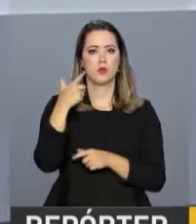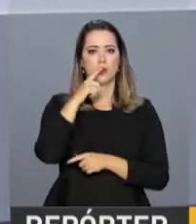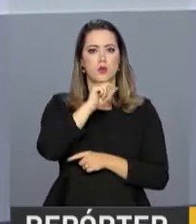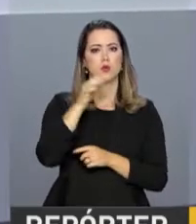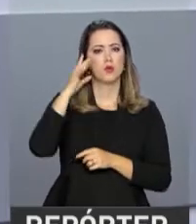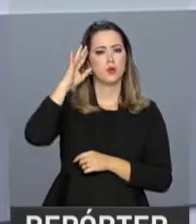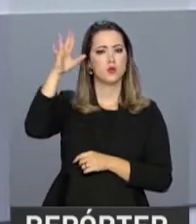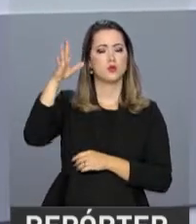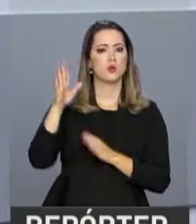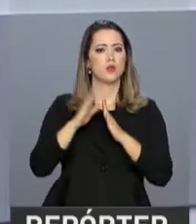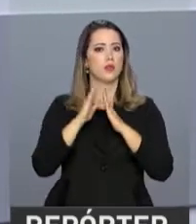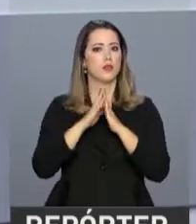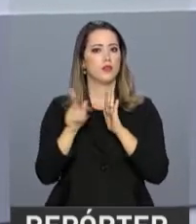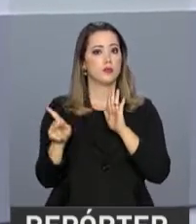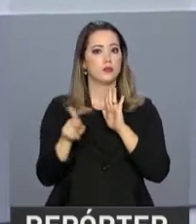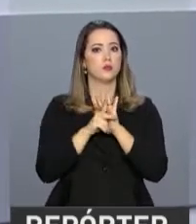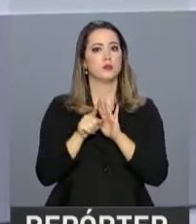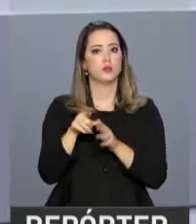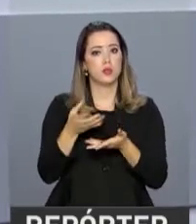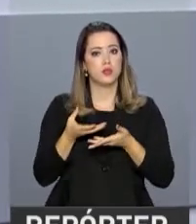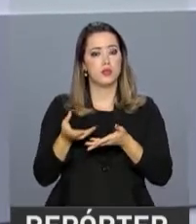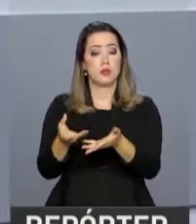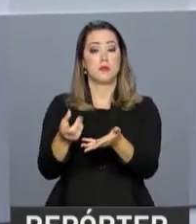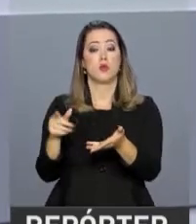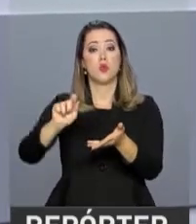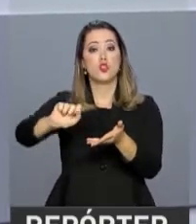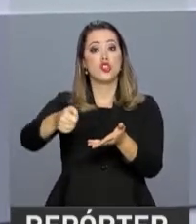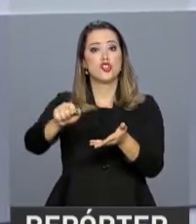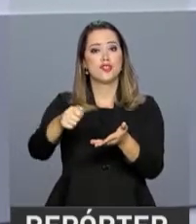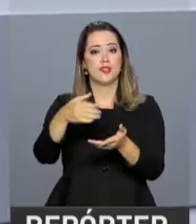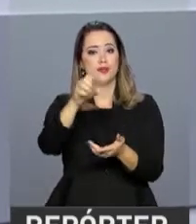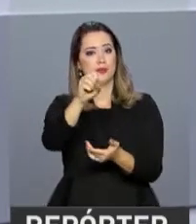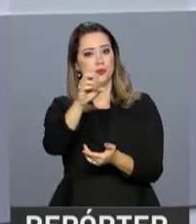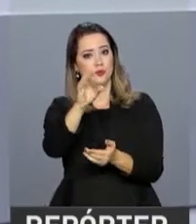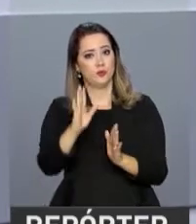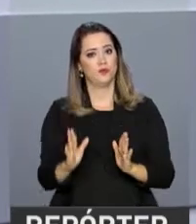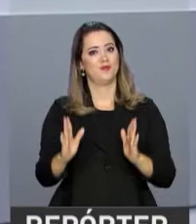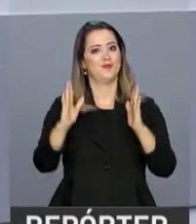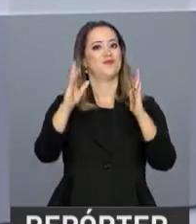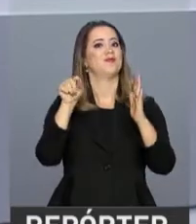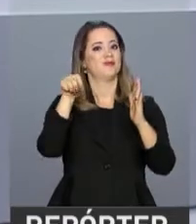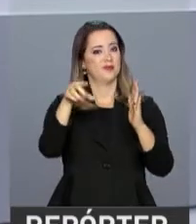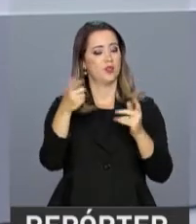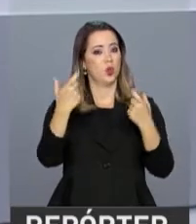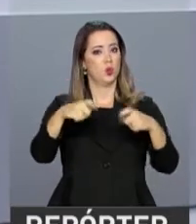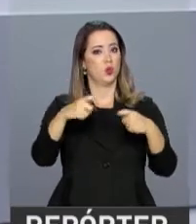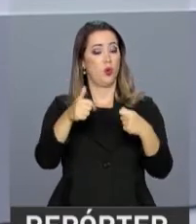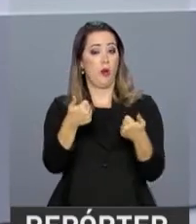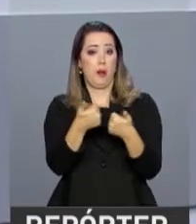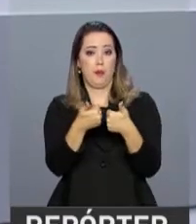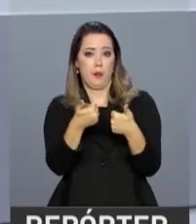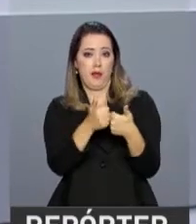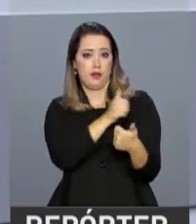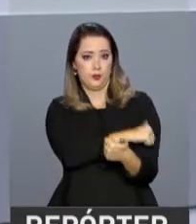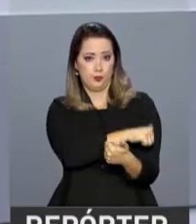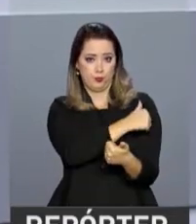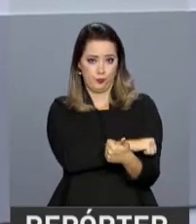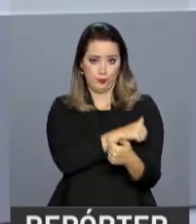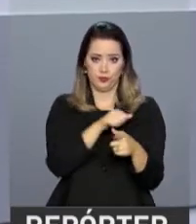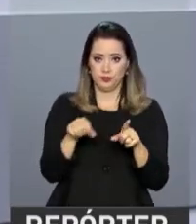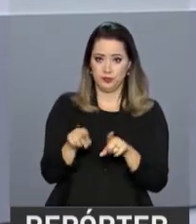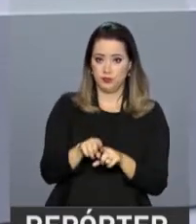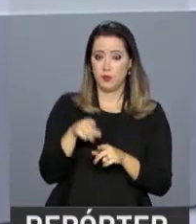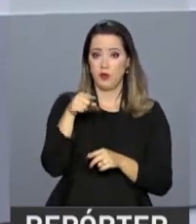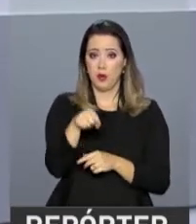o sonho da casa própria. Elas receberam hoje as chaves de 800 apartamentos do residencial Vila Carioca, em Jacarepaguá, no